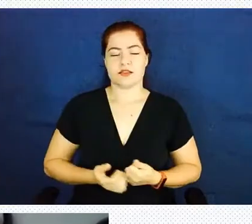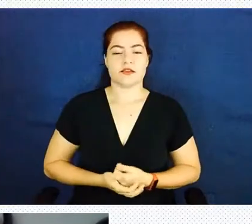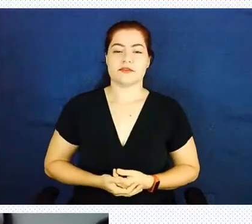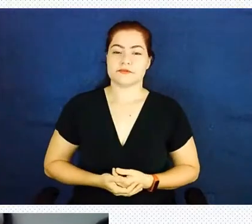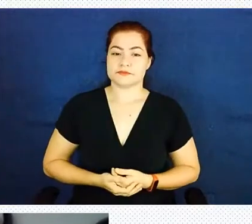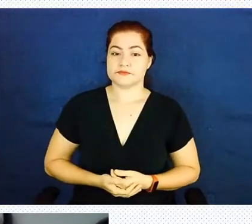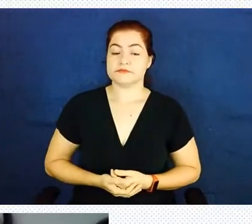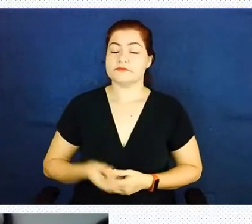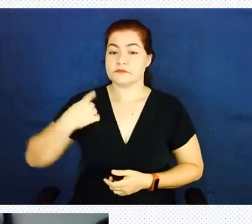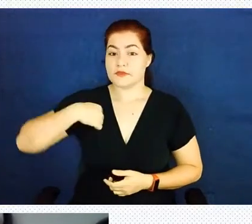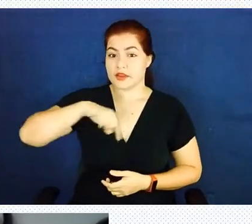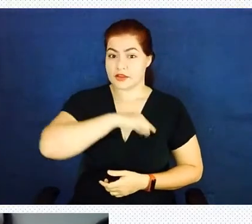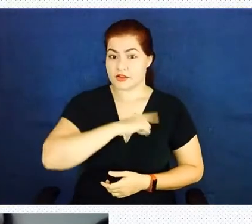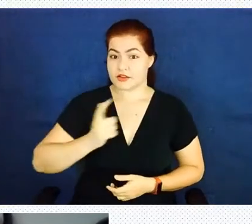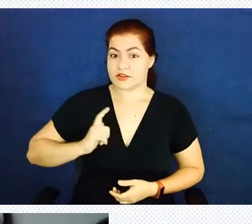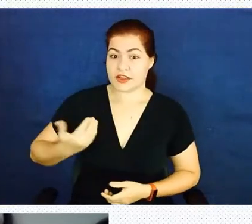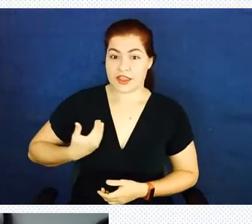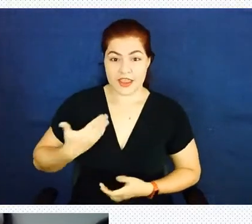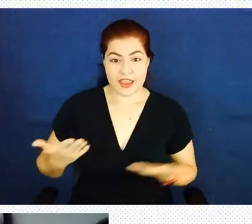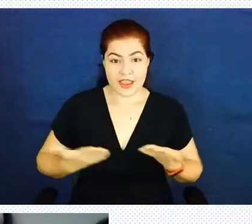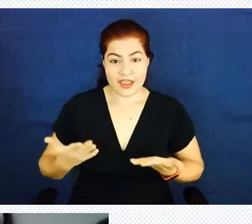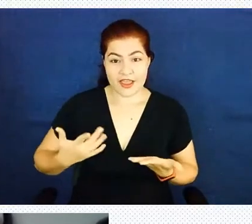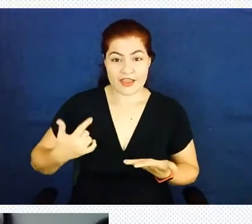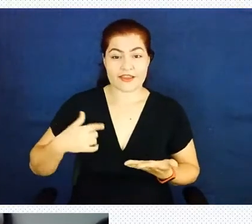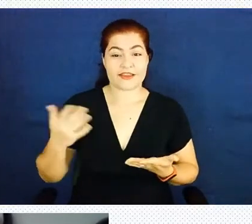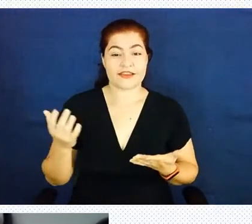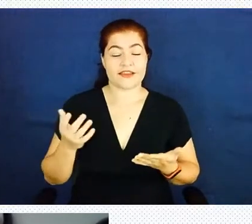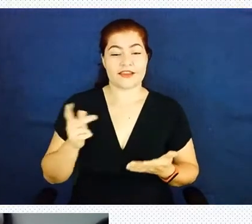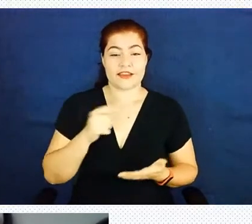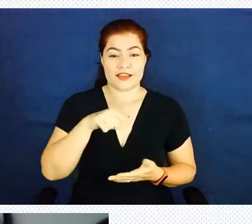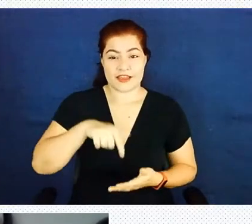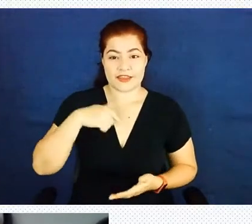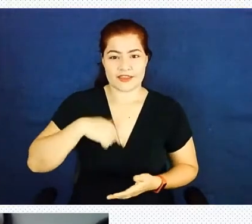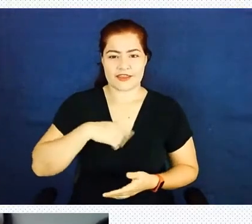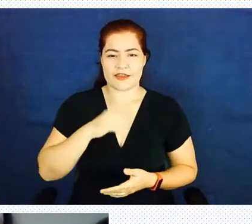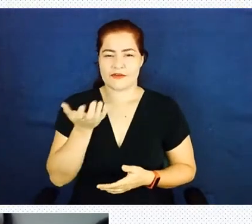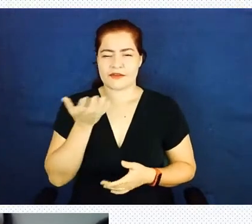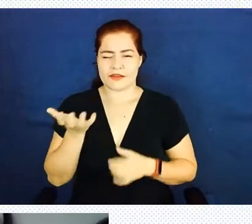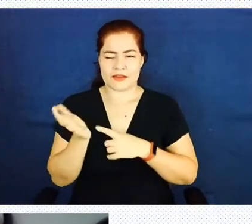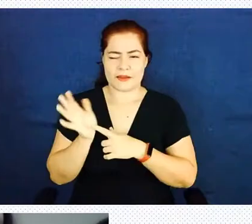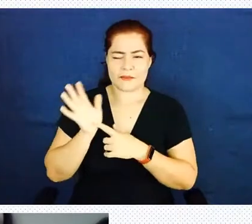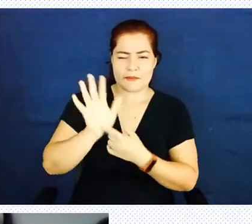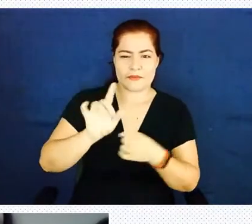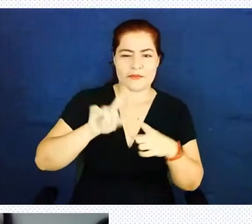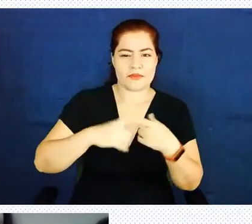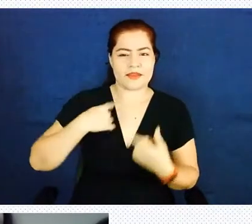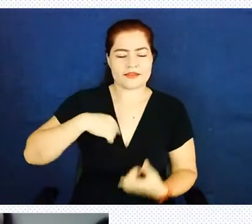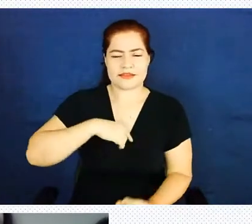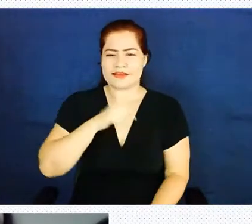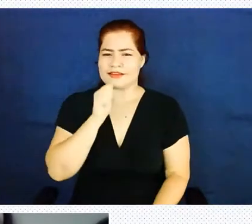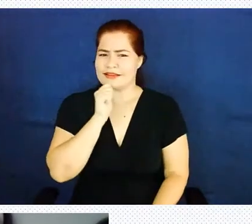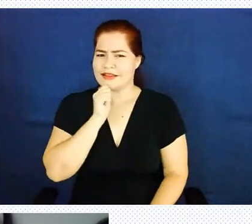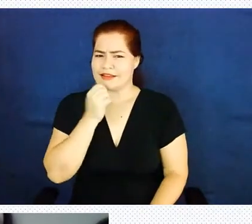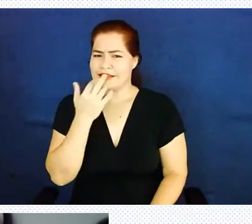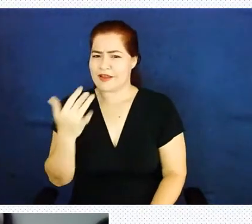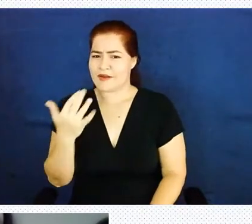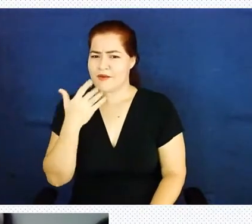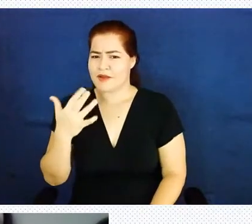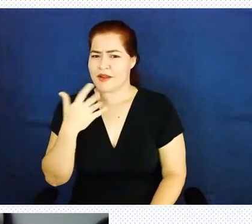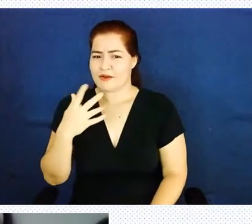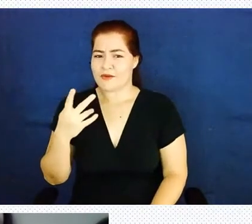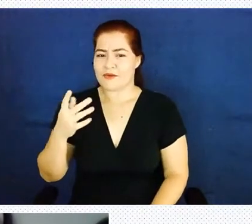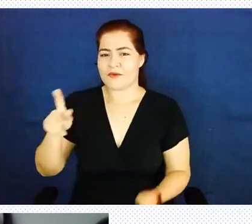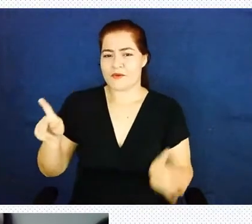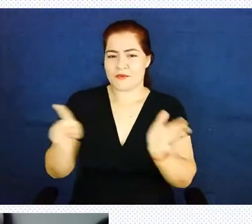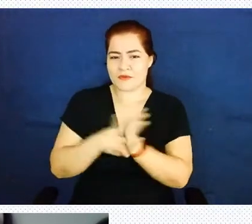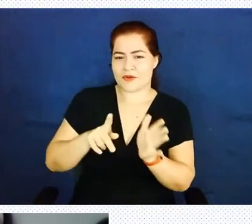E a gente está aqui, eu ia colocar os nossos nomes, mas a gente ainda está com a corzinha lá do programa Para o Dia Nascer Feliz, que a gente